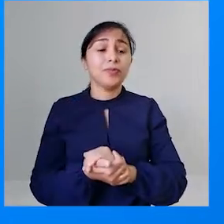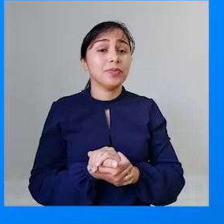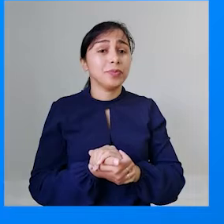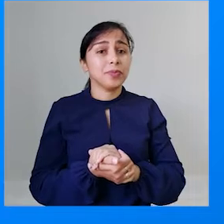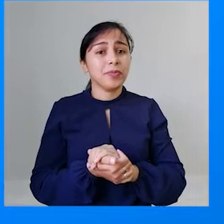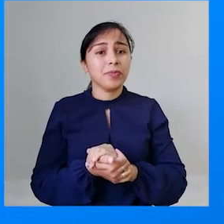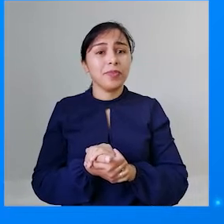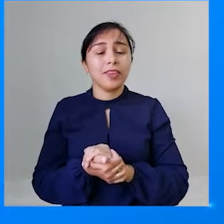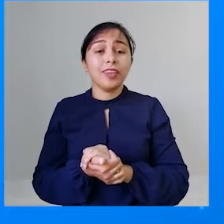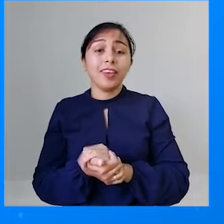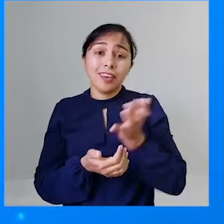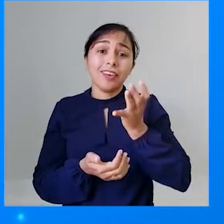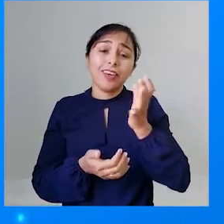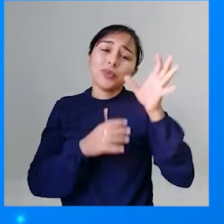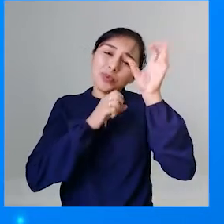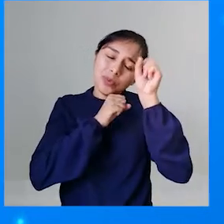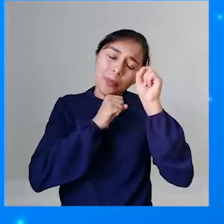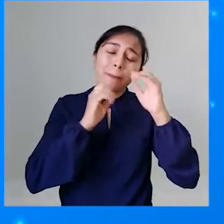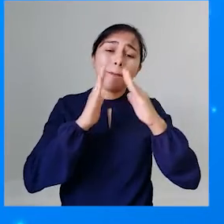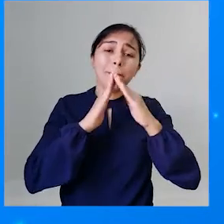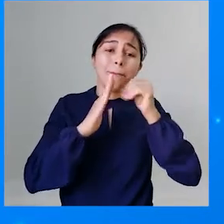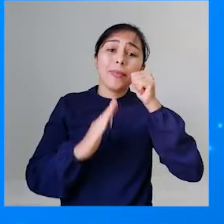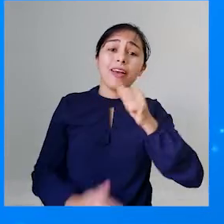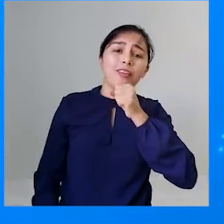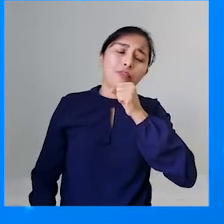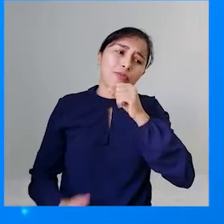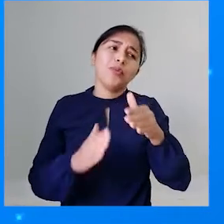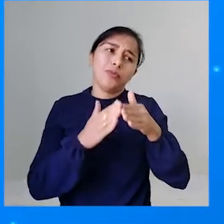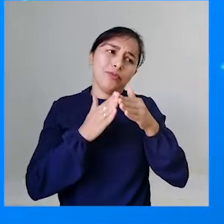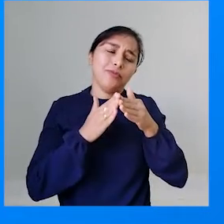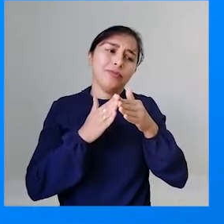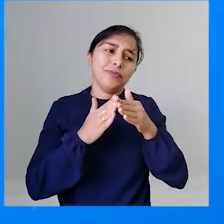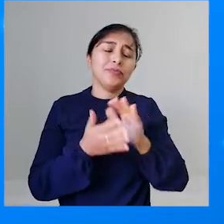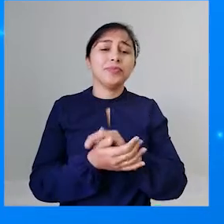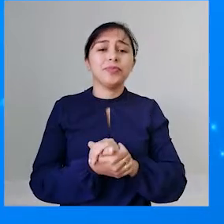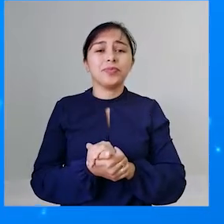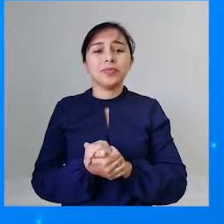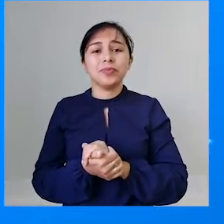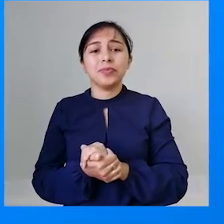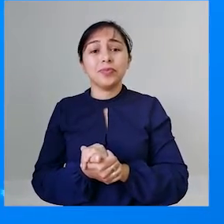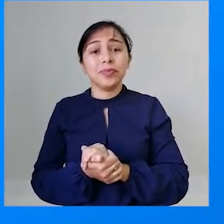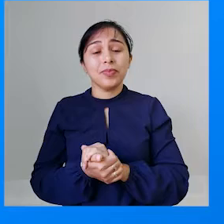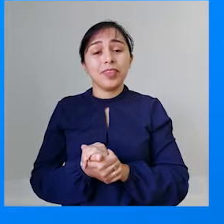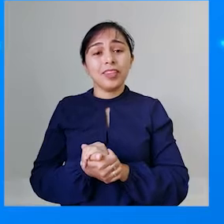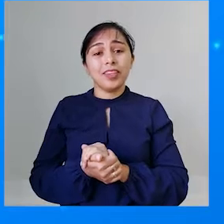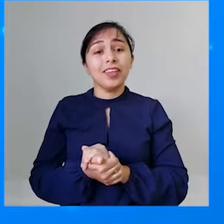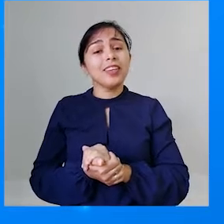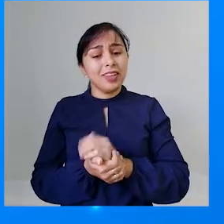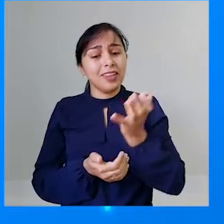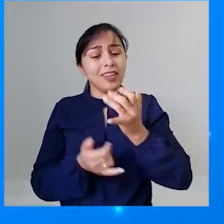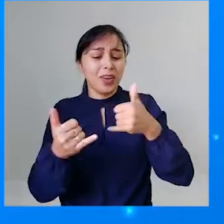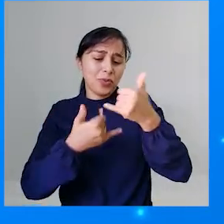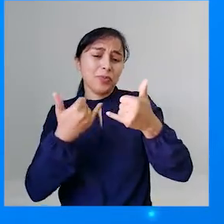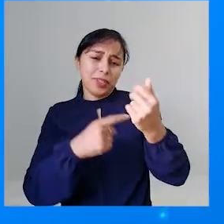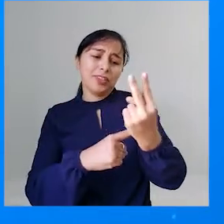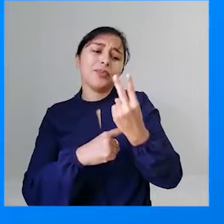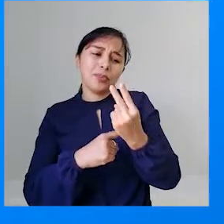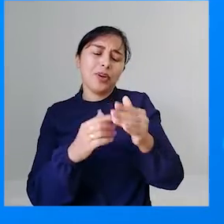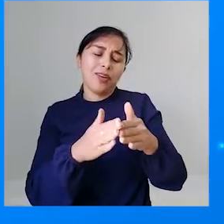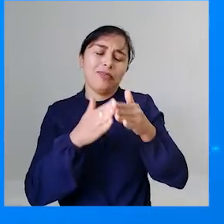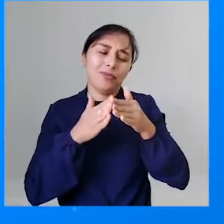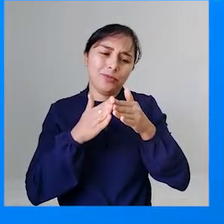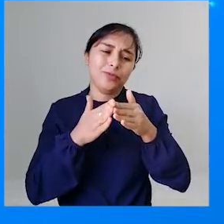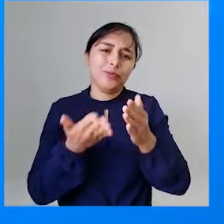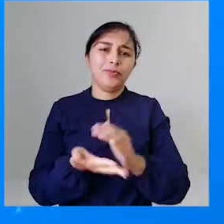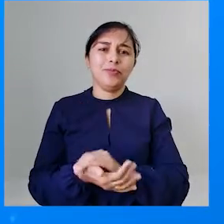quando queremos dormir na casa da vovó também falando por favor quando queremos um brinquedo emprestado do